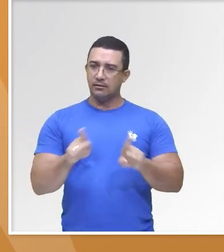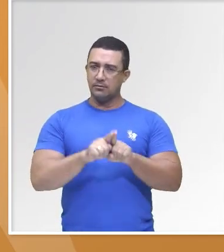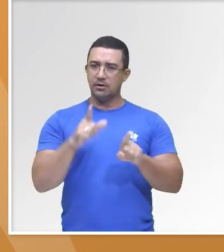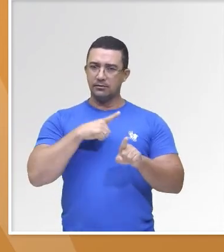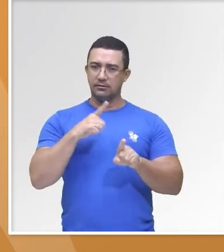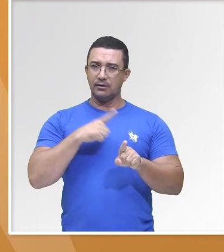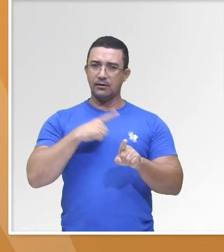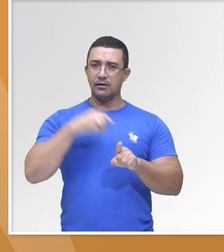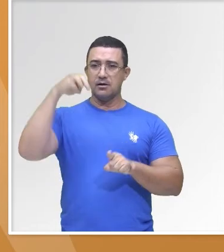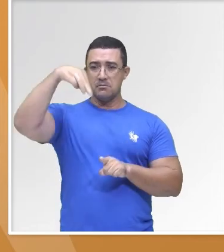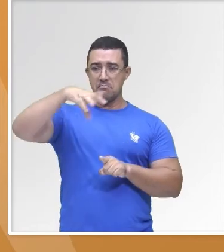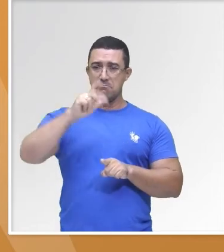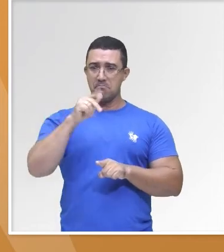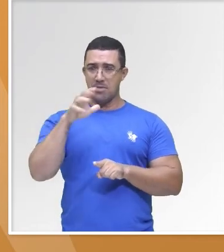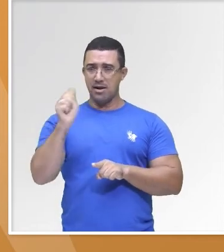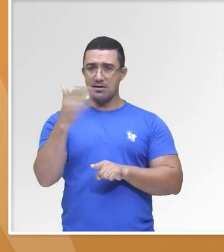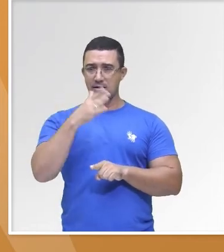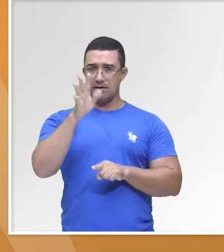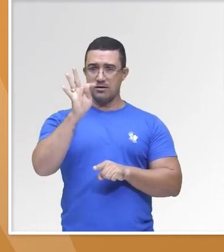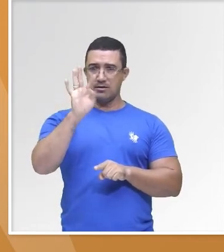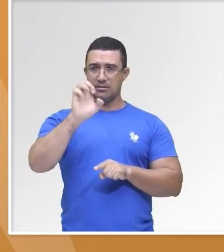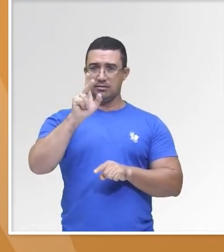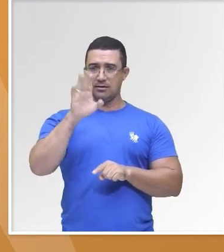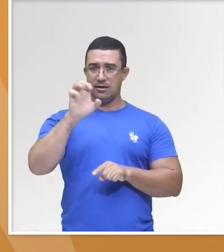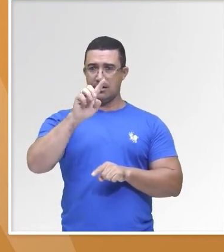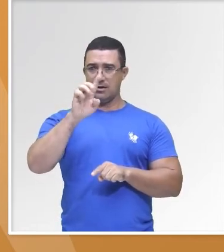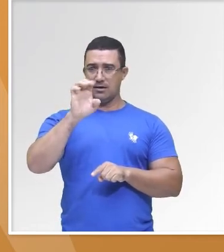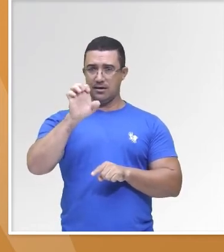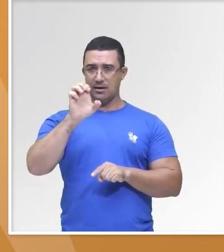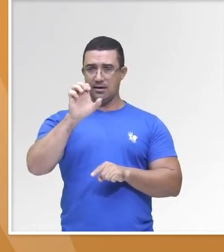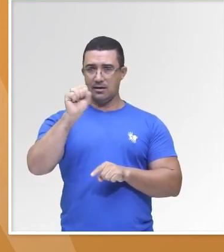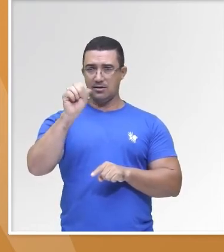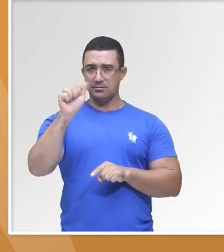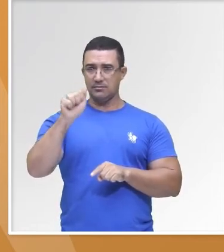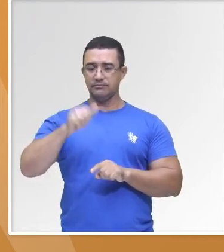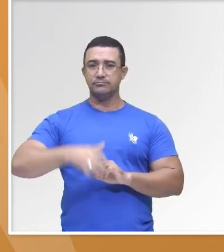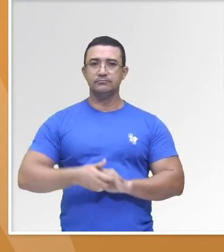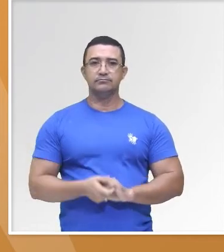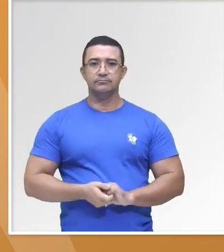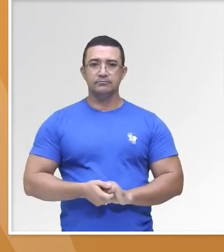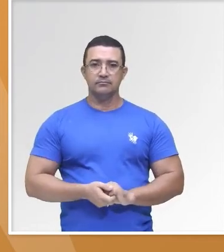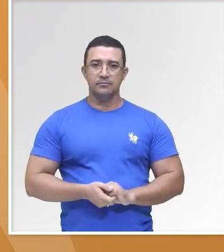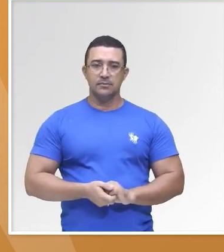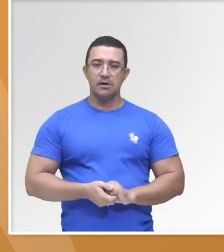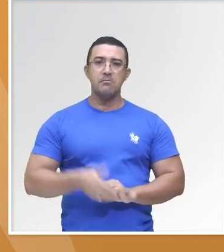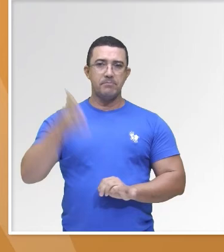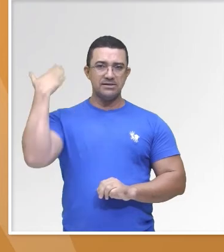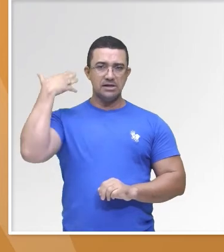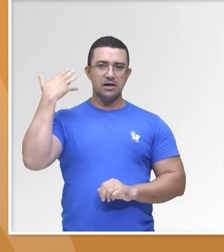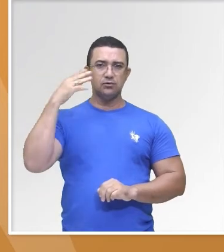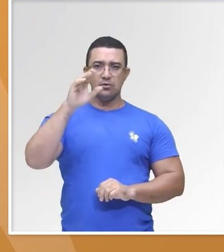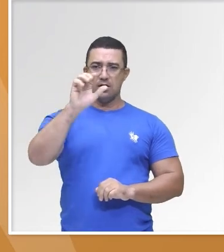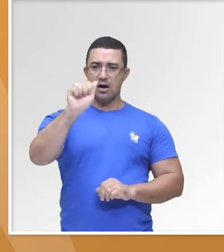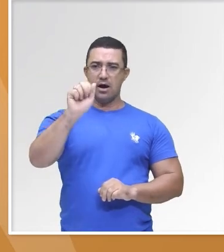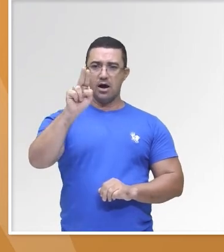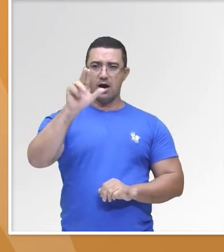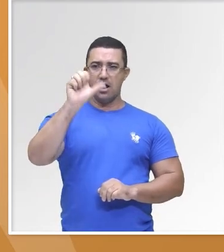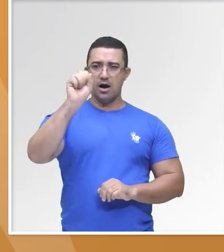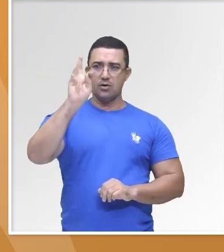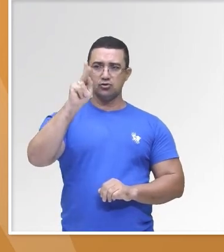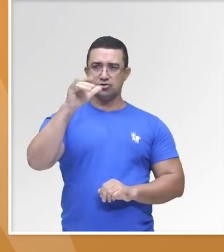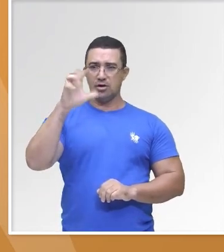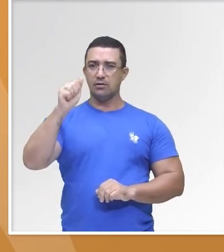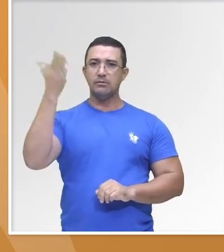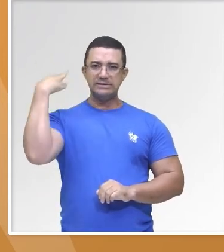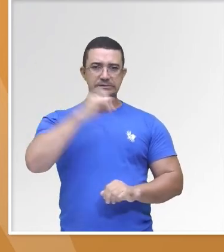Maria Teresa. Vocês podem ver aí toda uma riqueza. A Áustria era um dos impérios mais importantes que nós temos